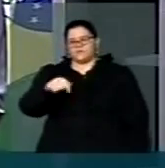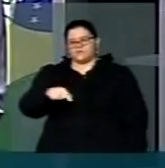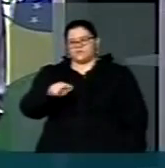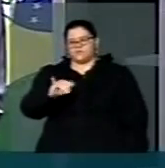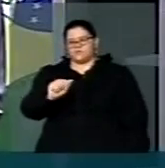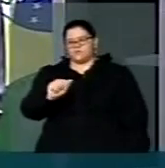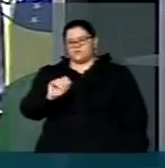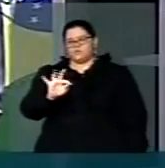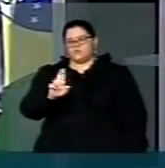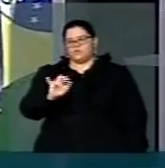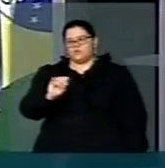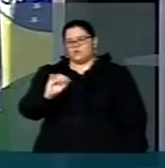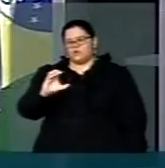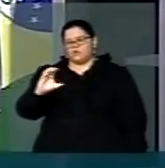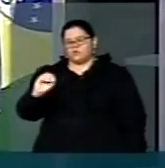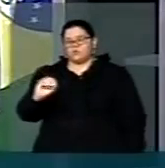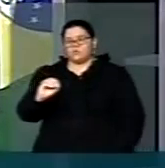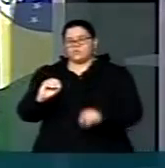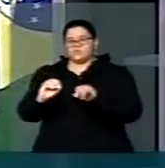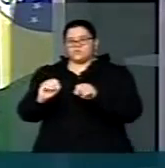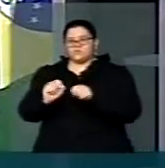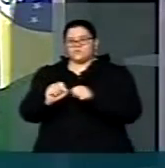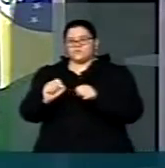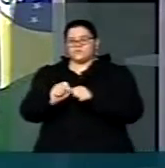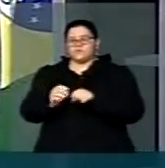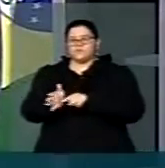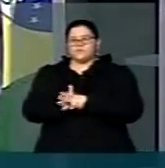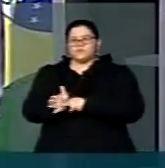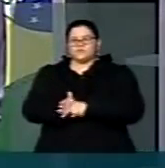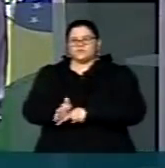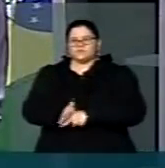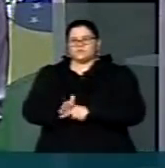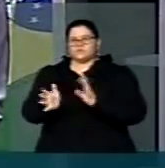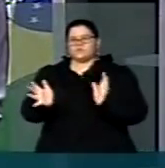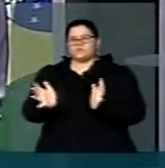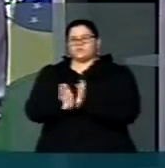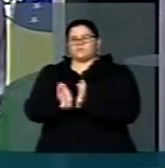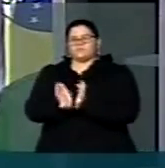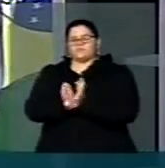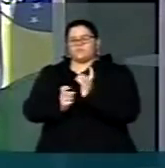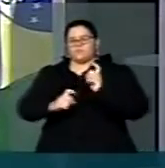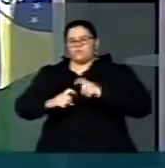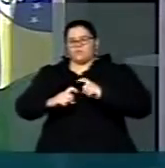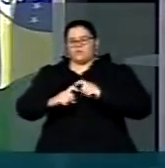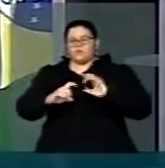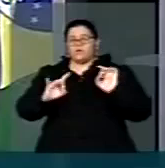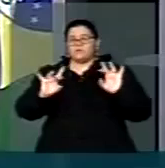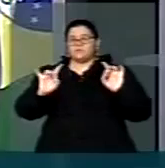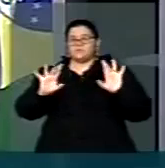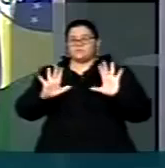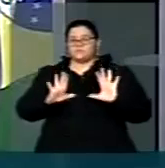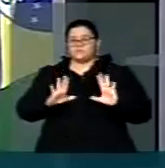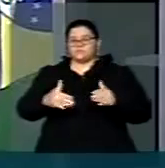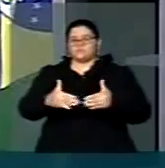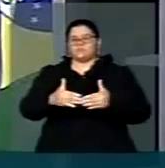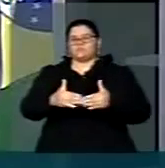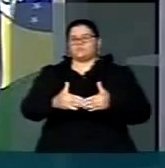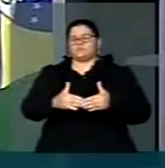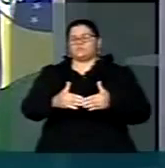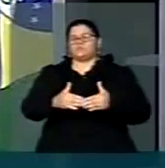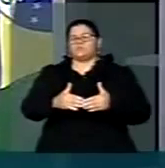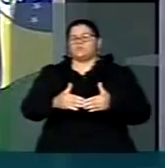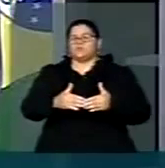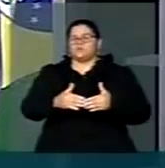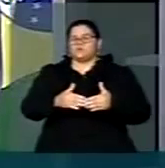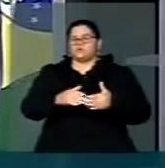perícia psiquiátrica, realizada por junta médica, especificamente designada para esse fim, ser portador de